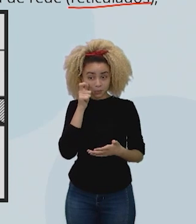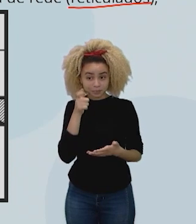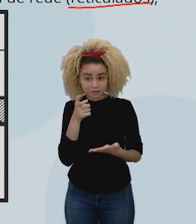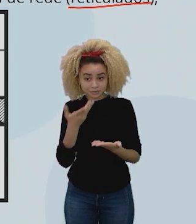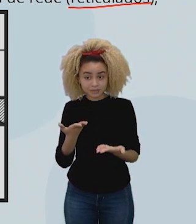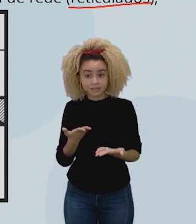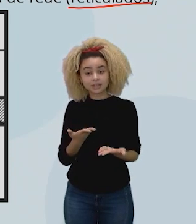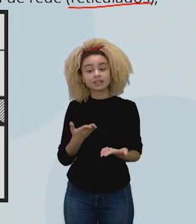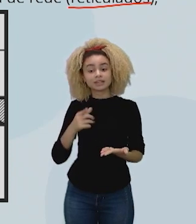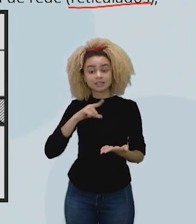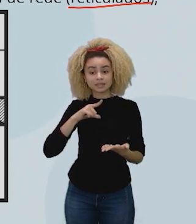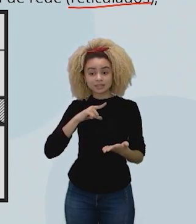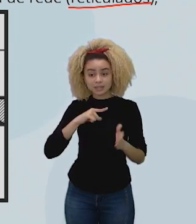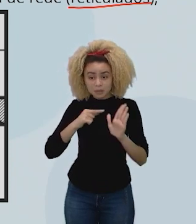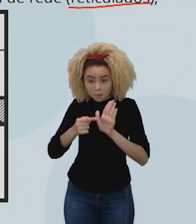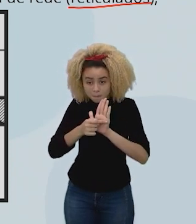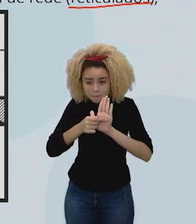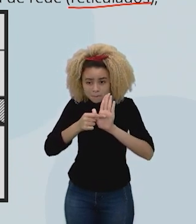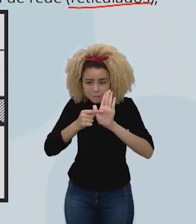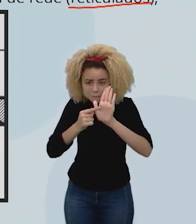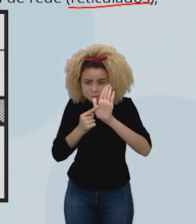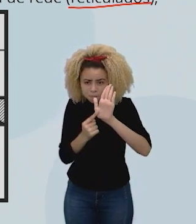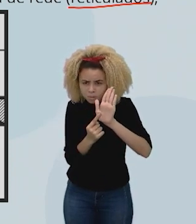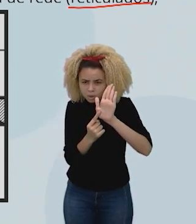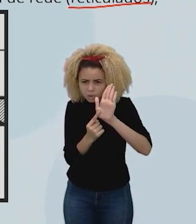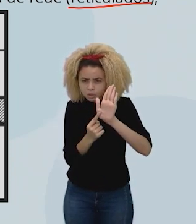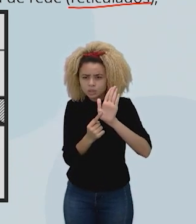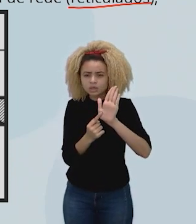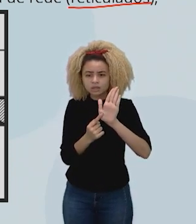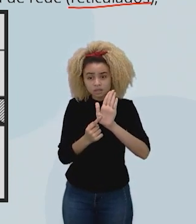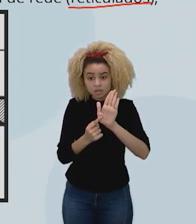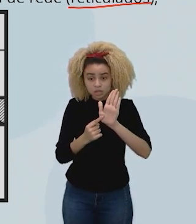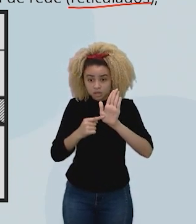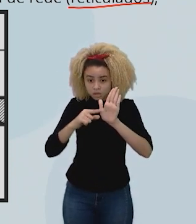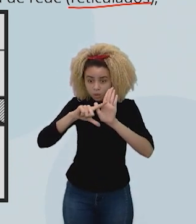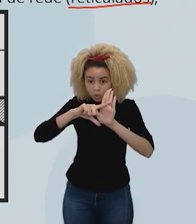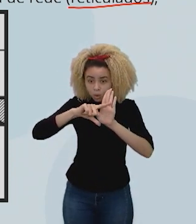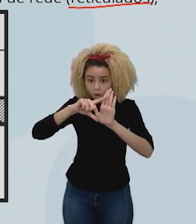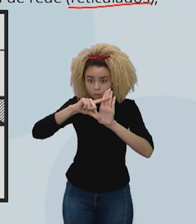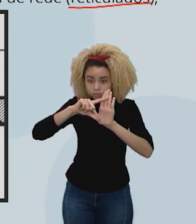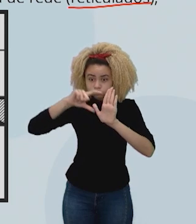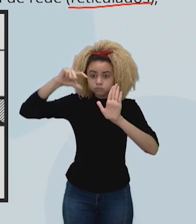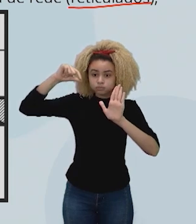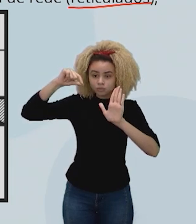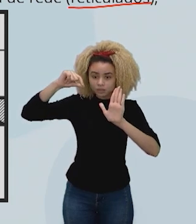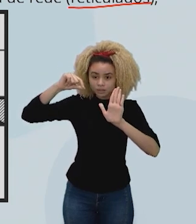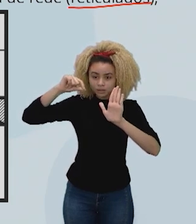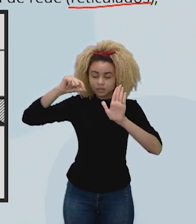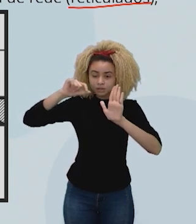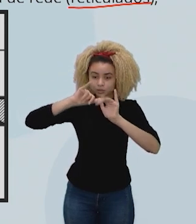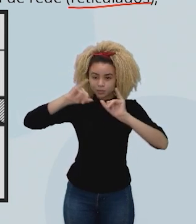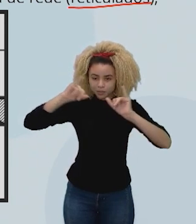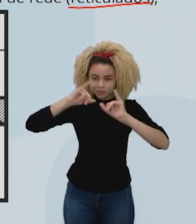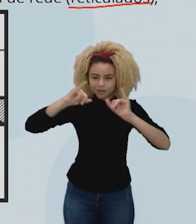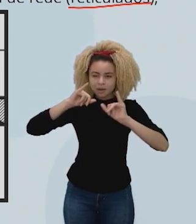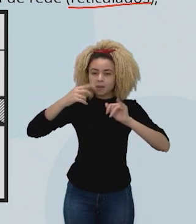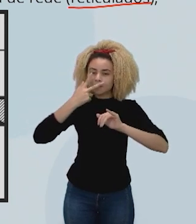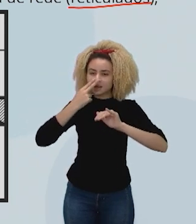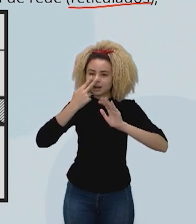tá? Você tem esse traço firme aqui, né? E o balão publicitário também, né? Você vê uma forma